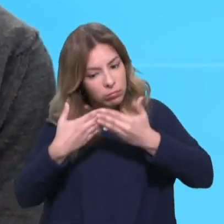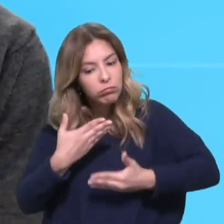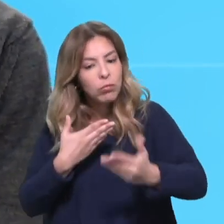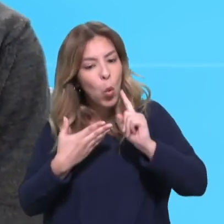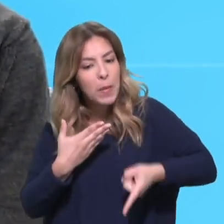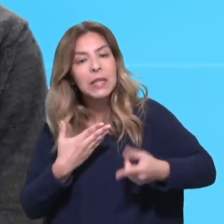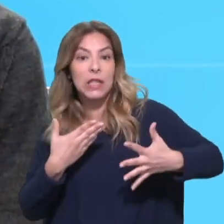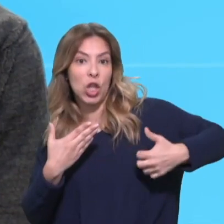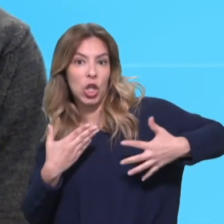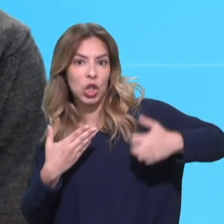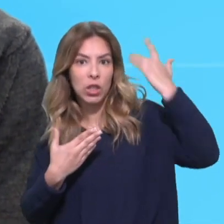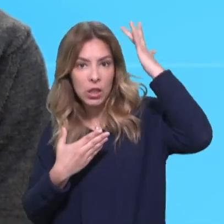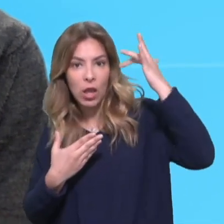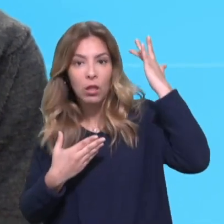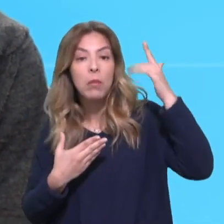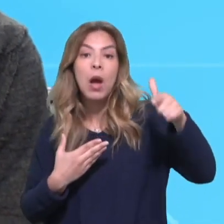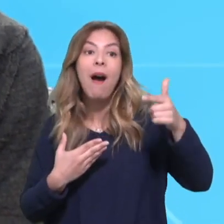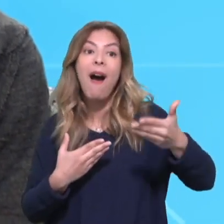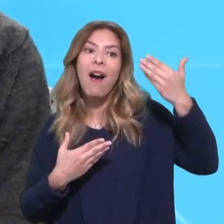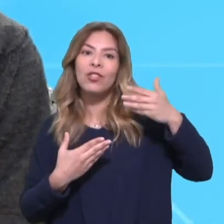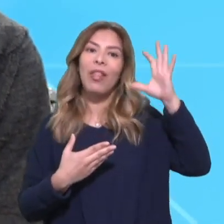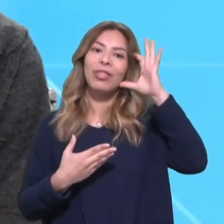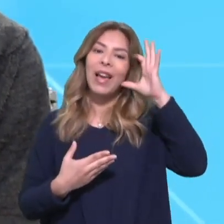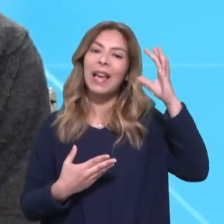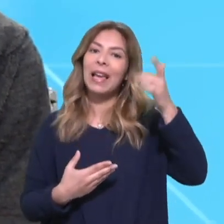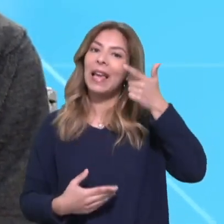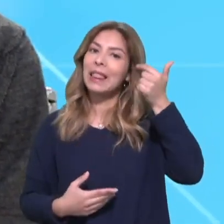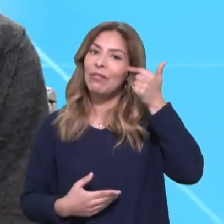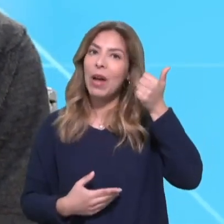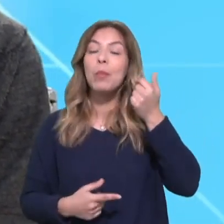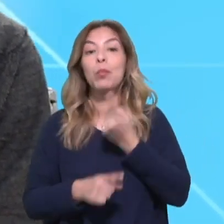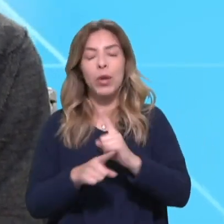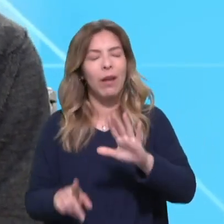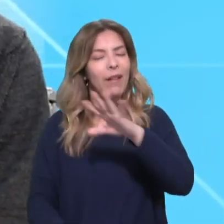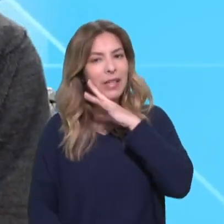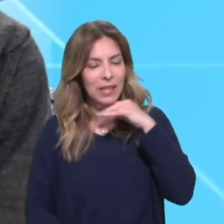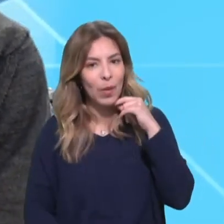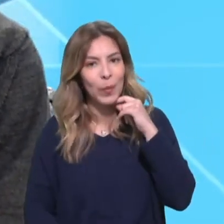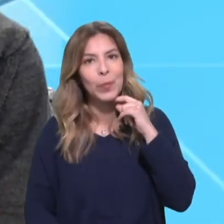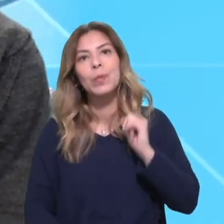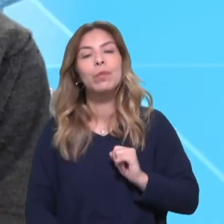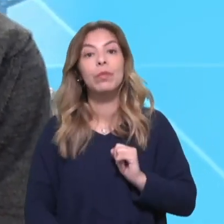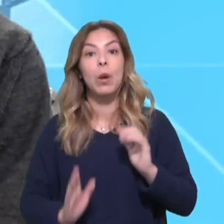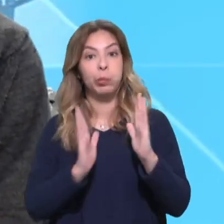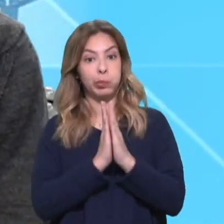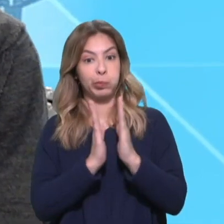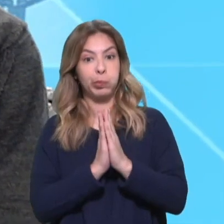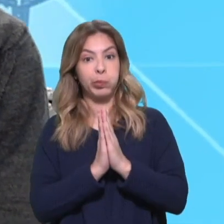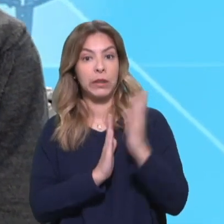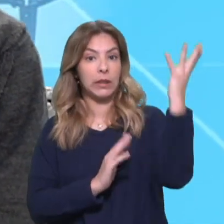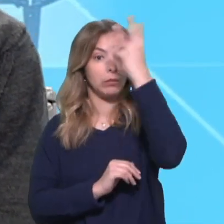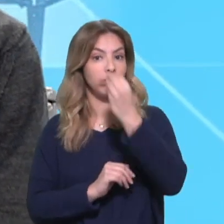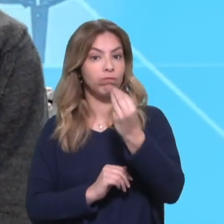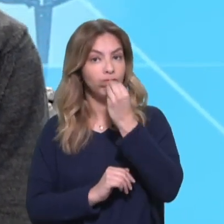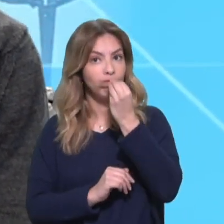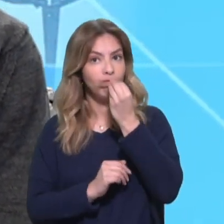a celebrar-se, por isso mesmo, na tarde de quinta. E é muito interessante reparar que a missa da Ceia do Senhor, com que inauguramos